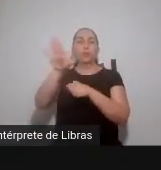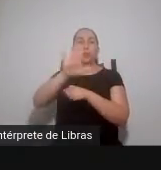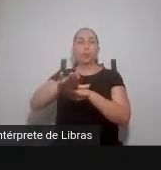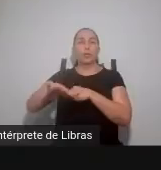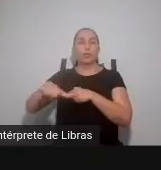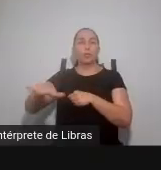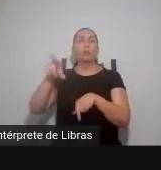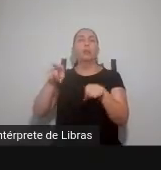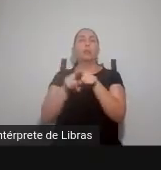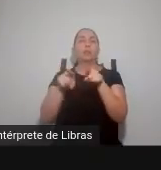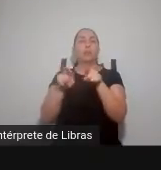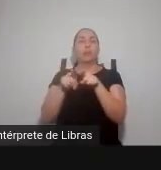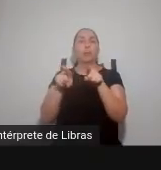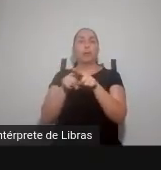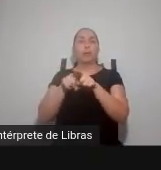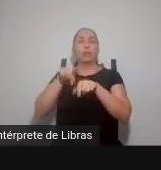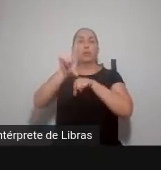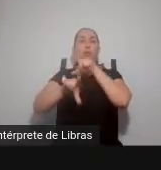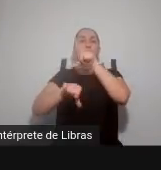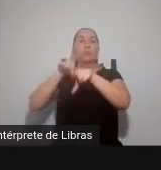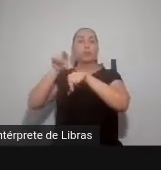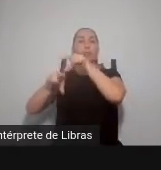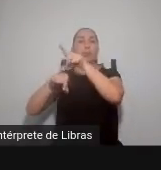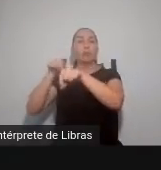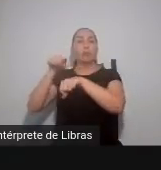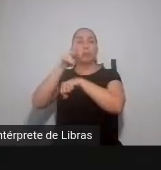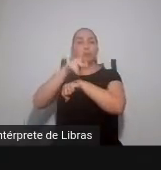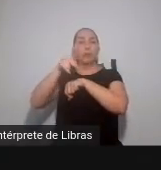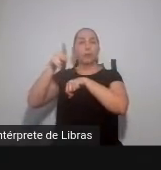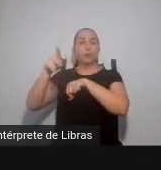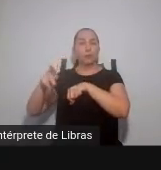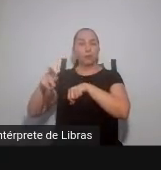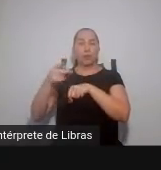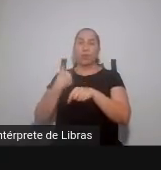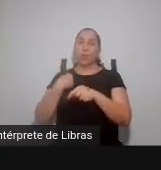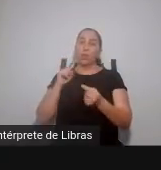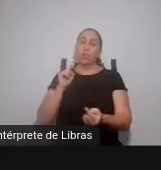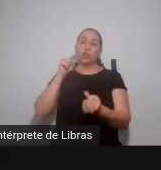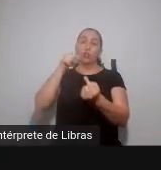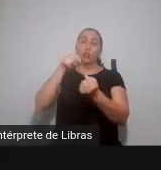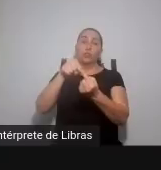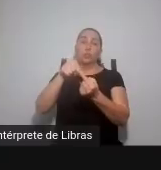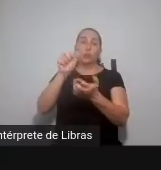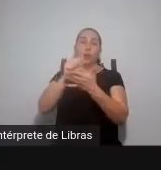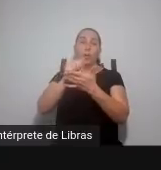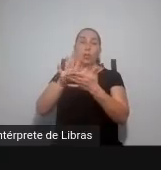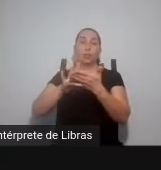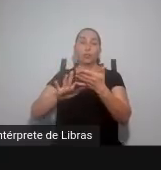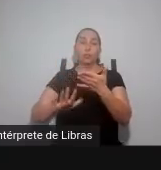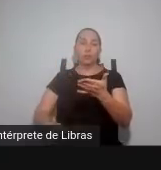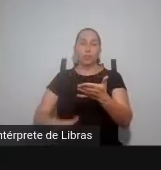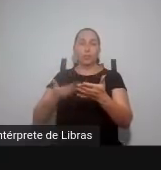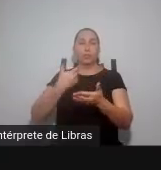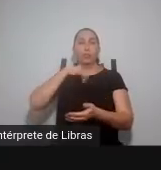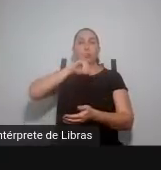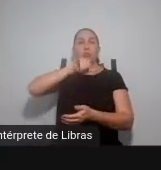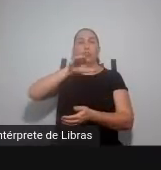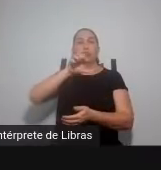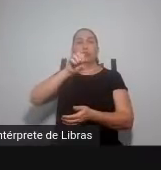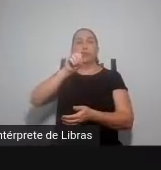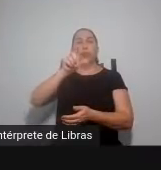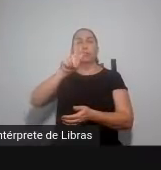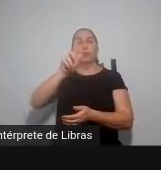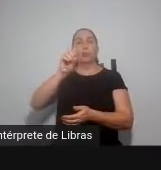aqueles selecionados pelas professoras. Então, esse tipo de atividade, que a gente está chamando de jogos com letras,